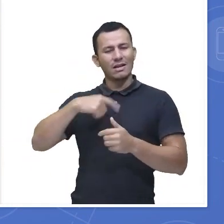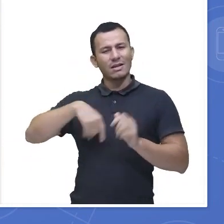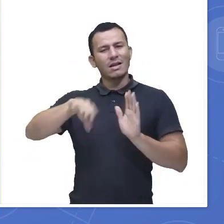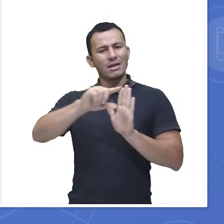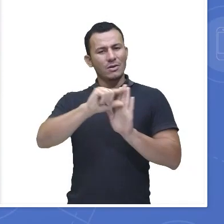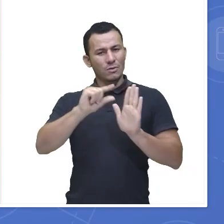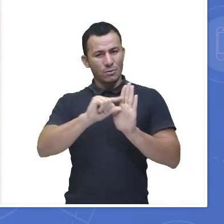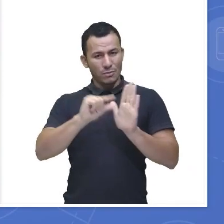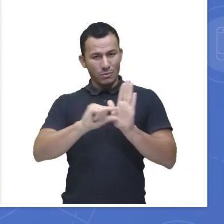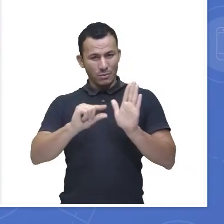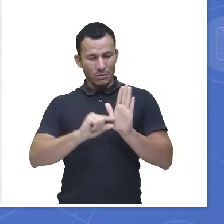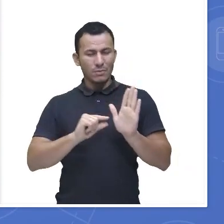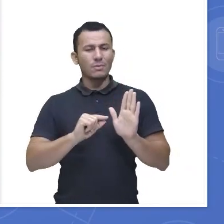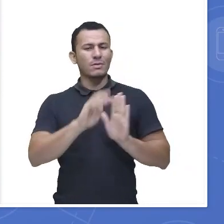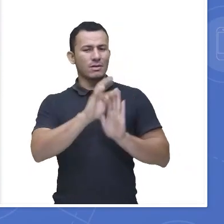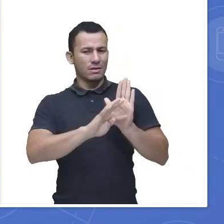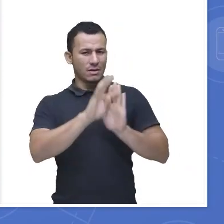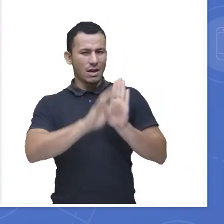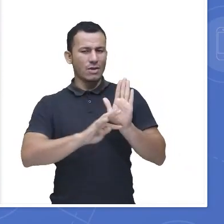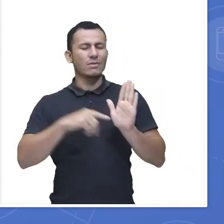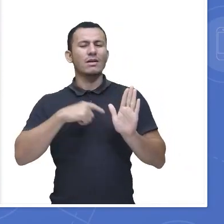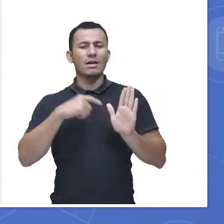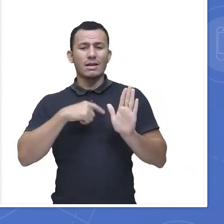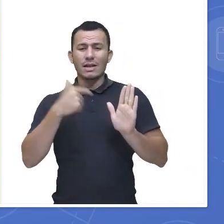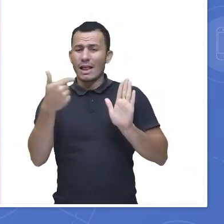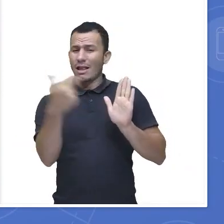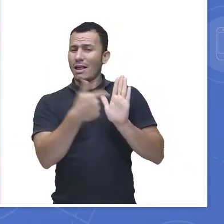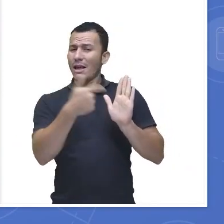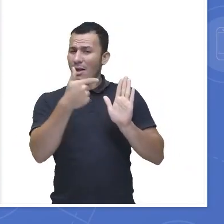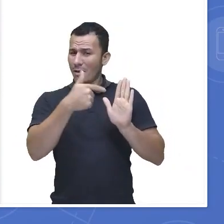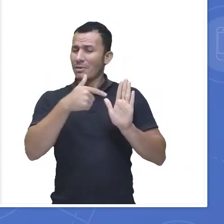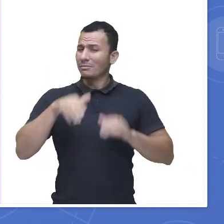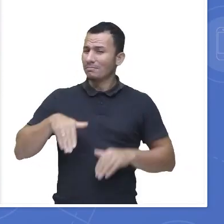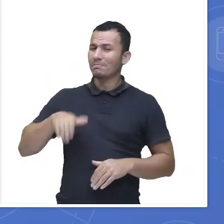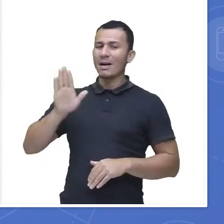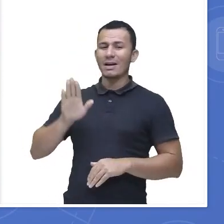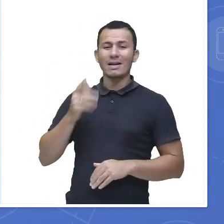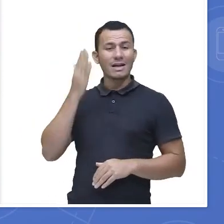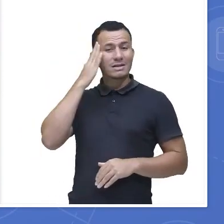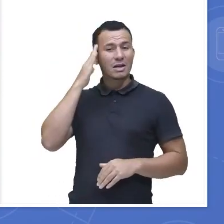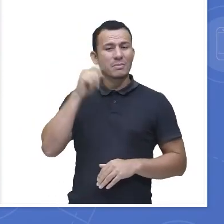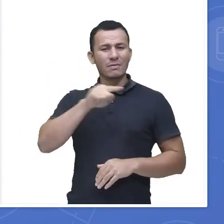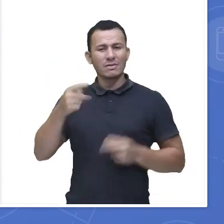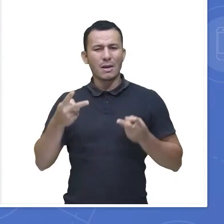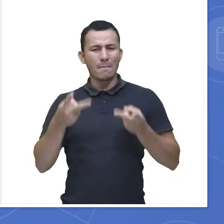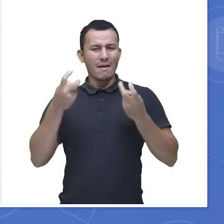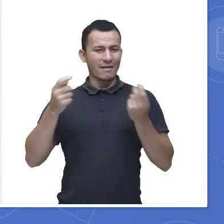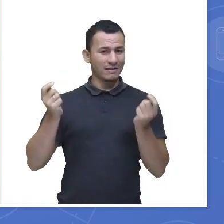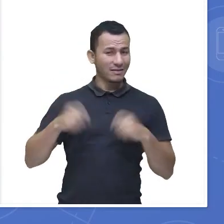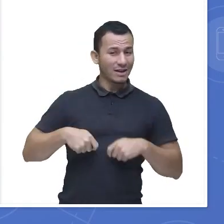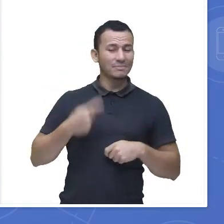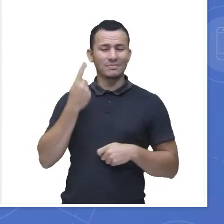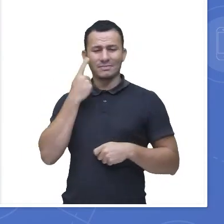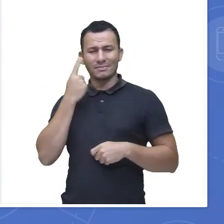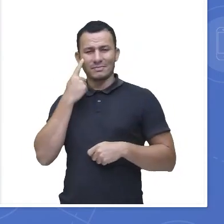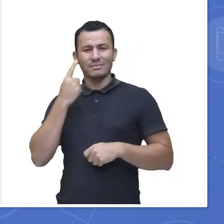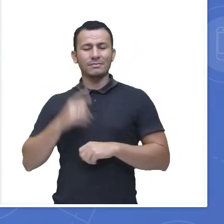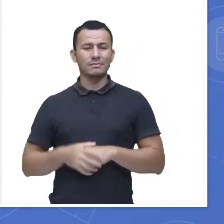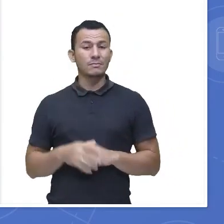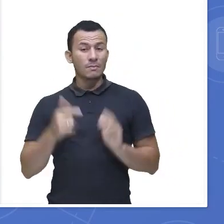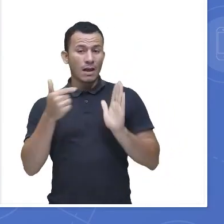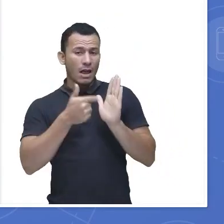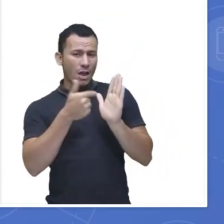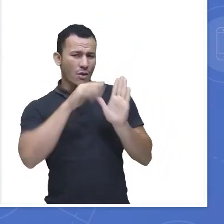fragmento de um texto onde contém muita ironia. Vamos ver se você percebe as ironias contidas nesse texto? Já sabe,